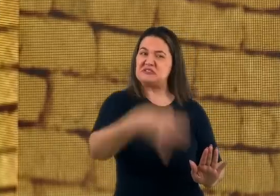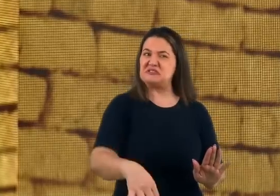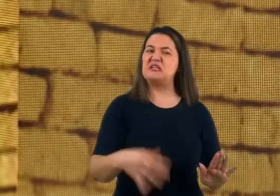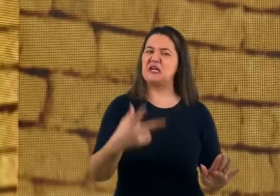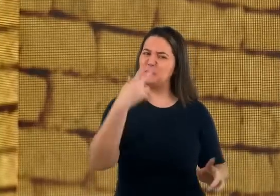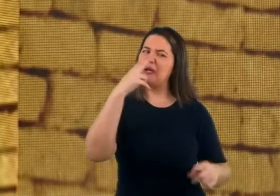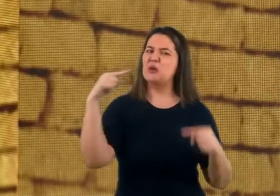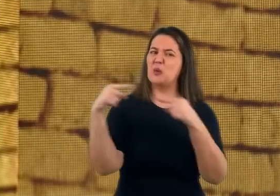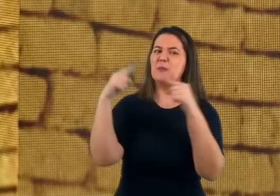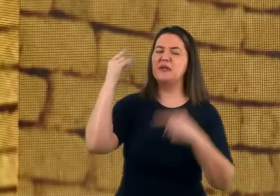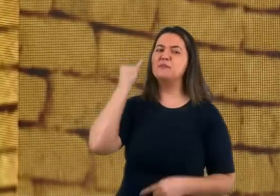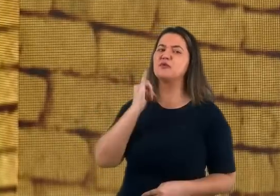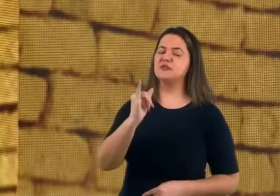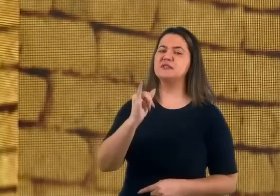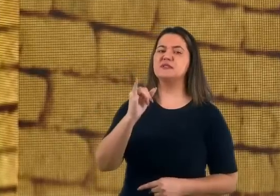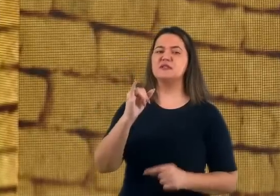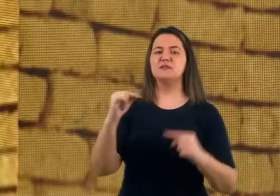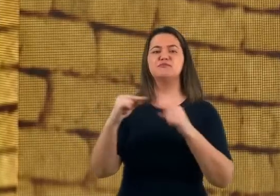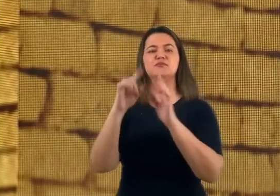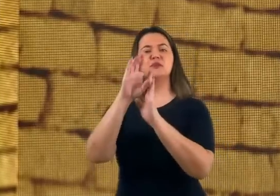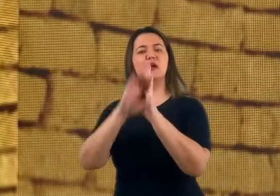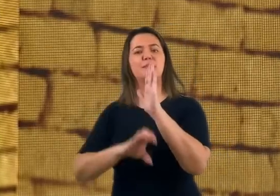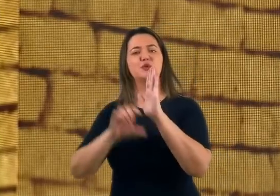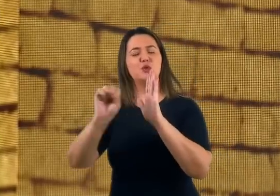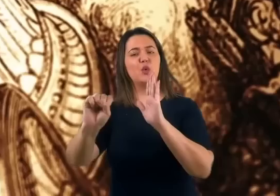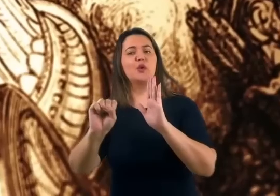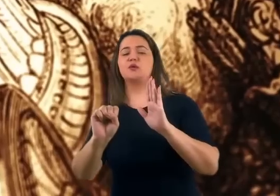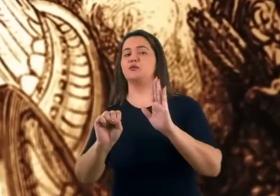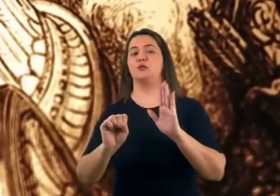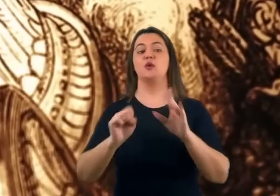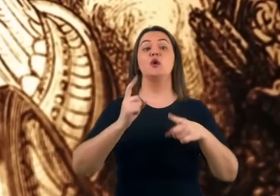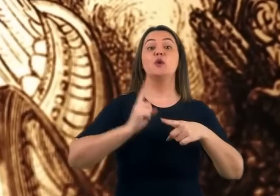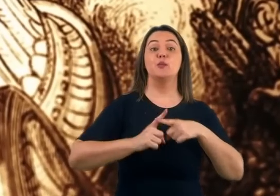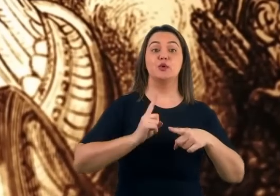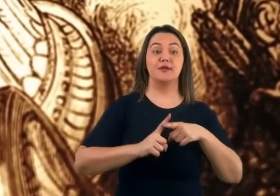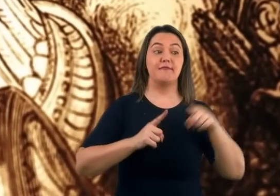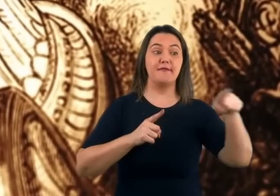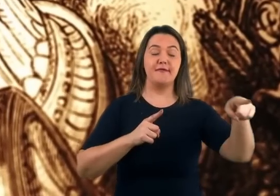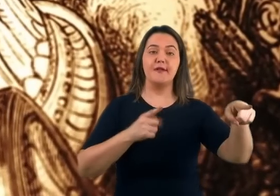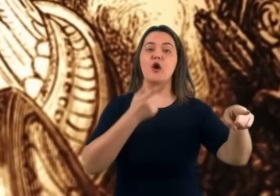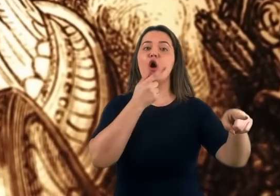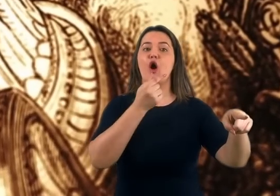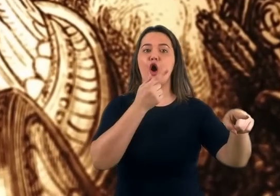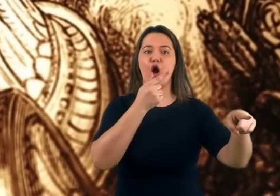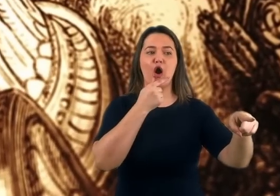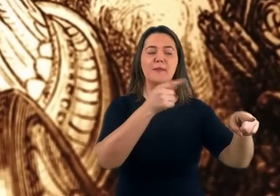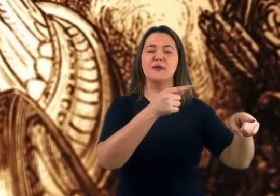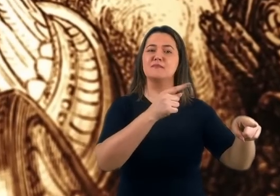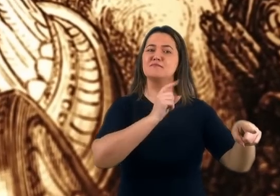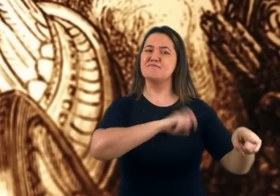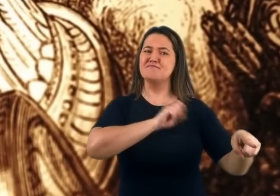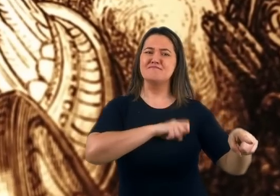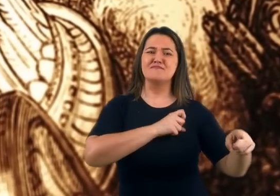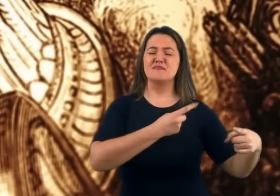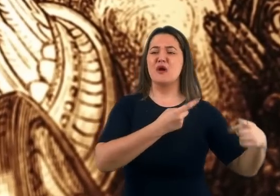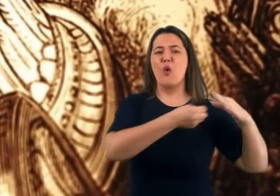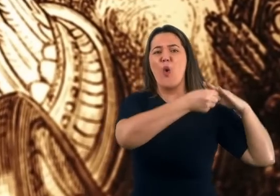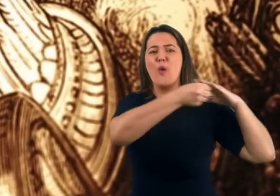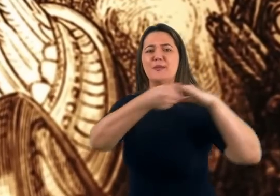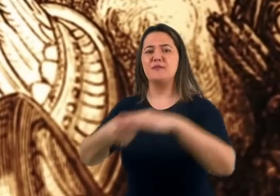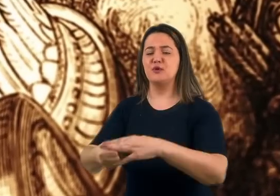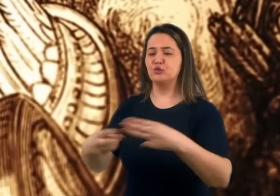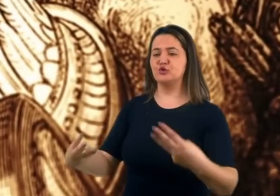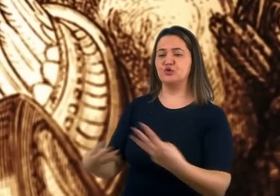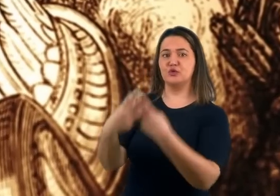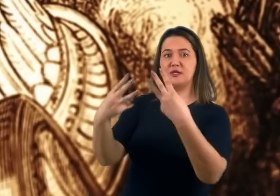o chifre pequeno de Daniel, capítulo 8, porque, além dele ter sido um terrível opressor dos judeus,